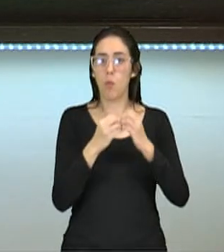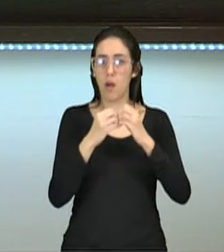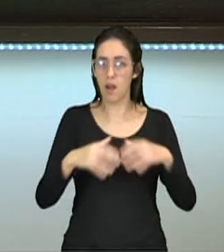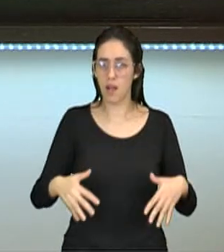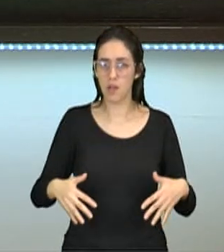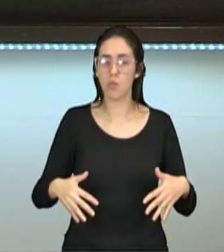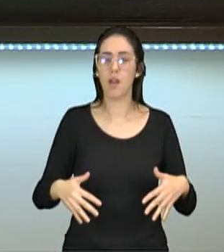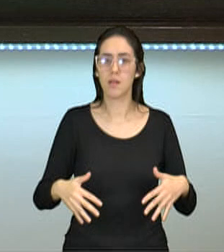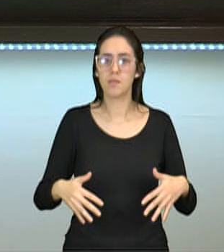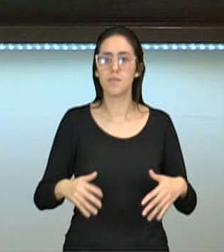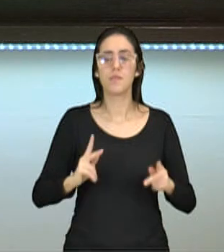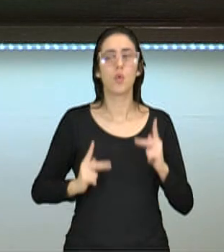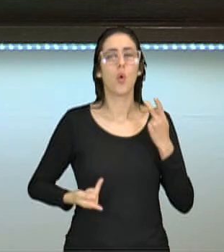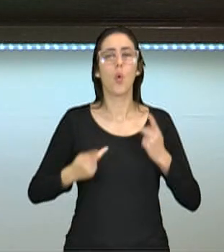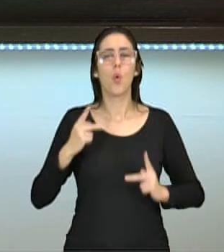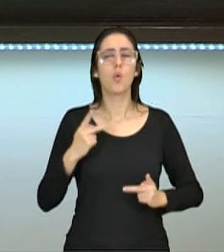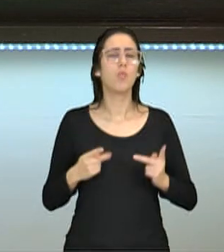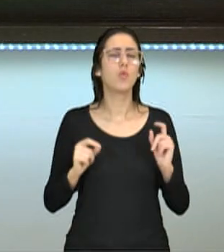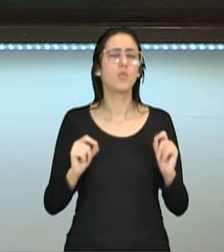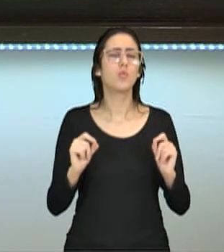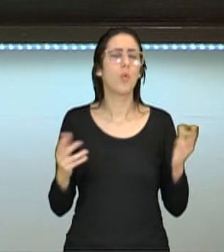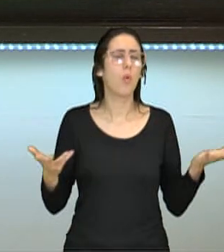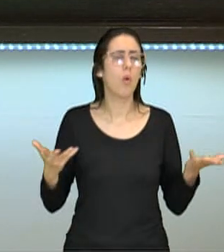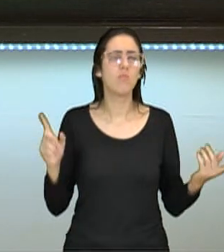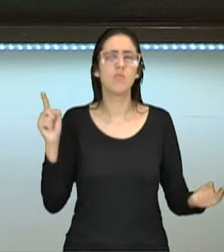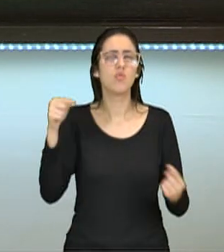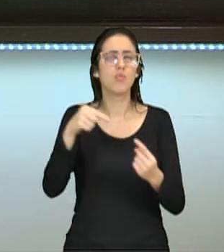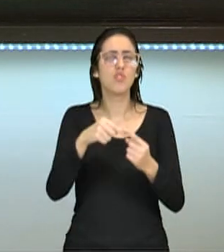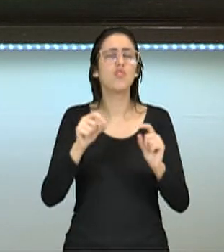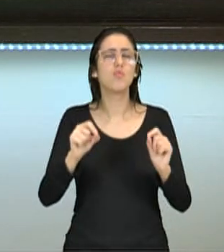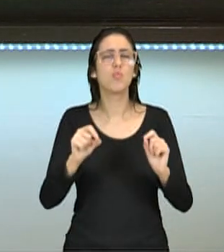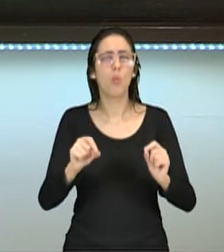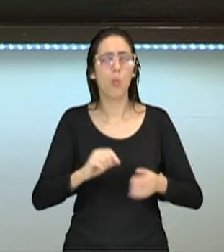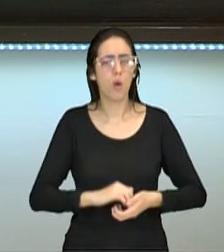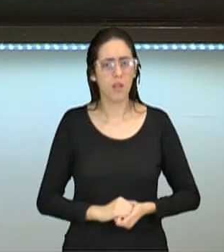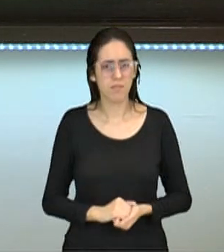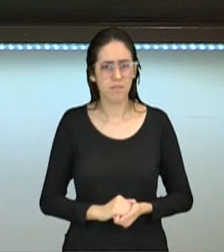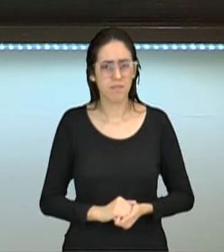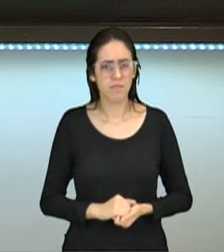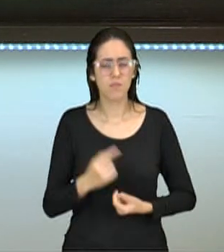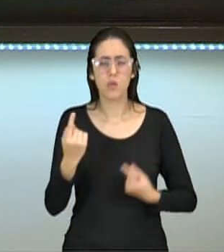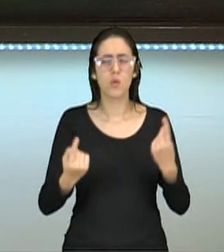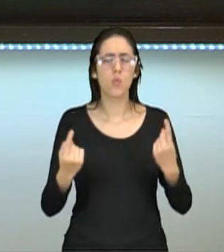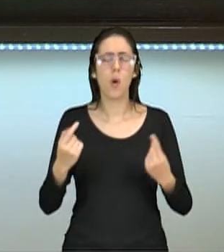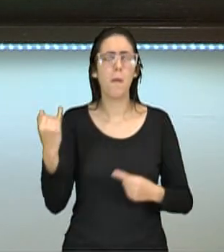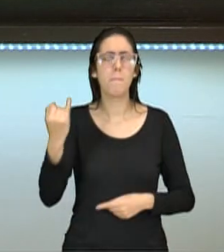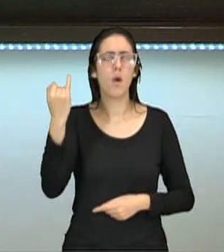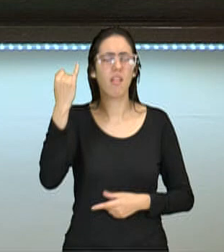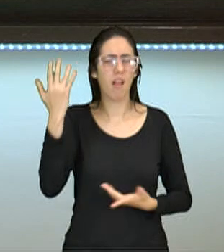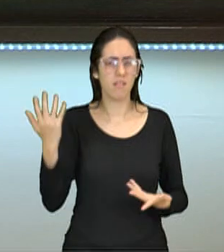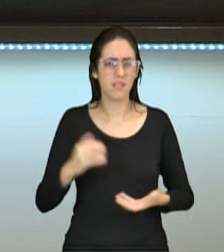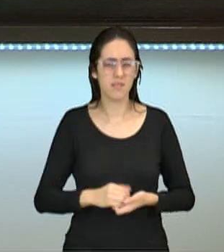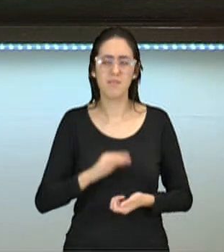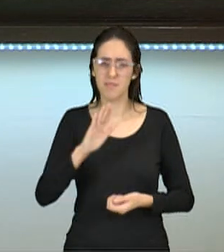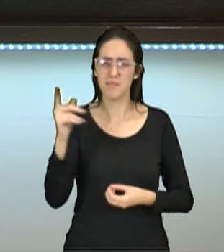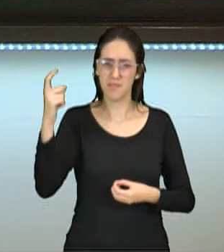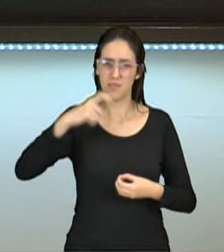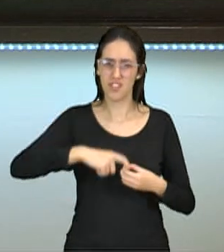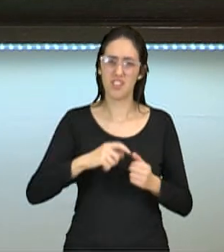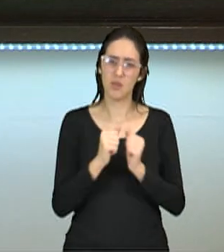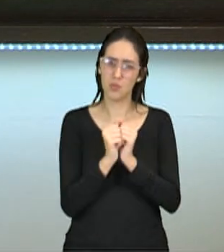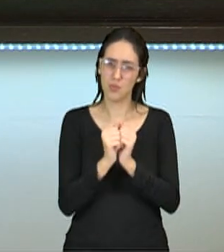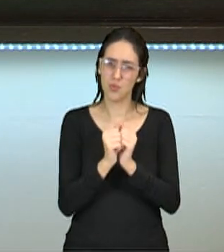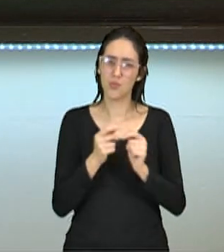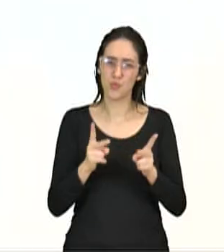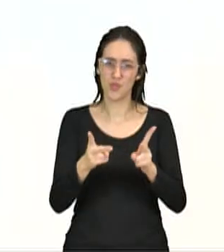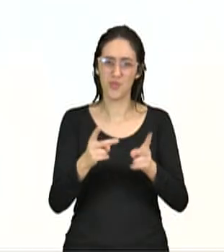glândulas e o hormônio que ela produz e para que serve aquele hormônio, qual a importância dele. Já volto aqui para a